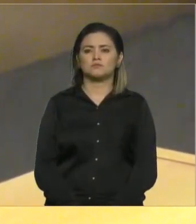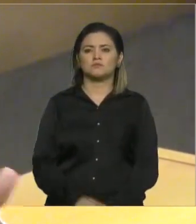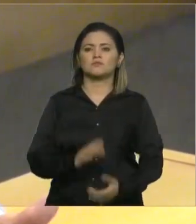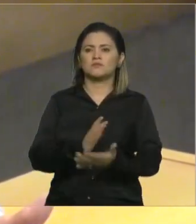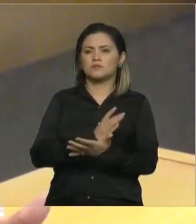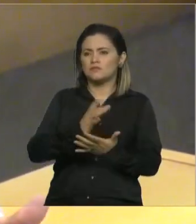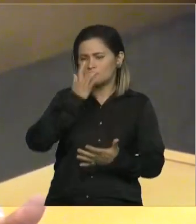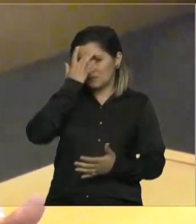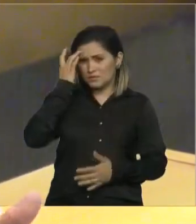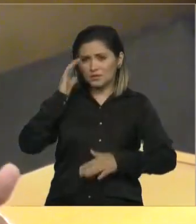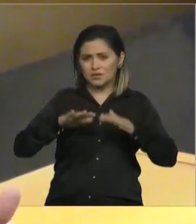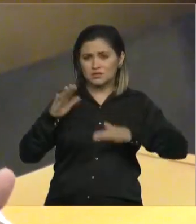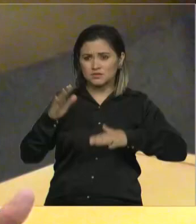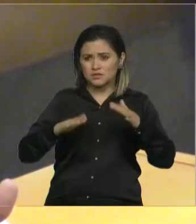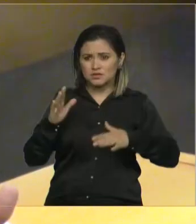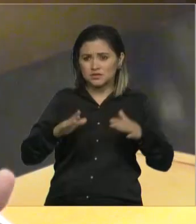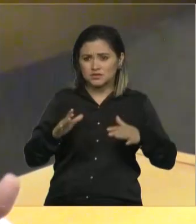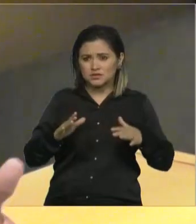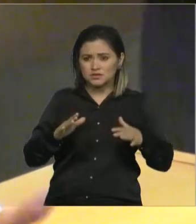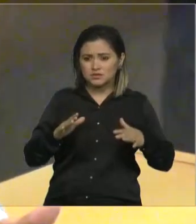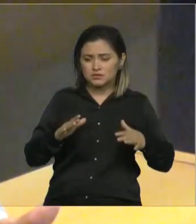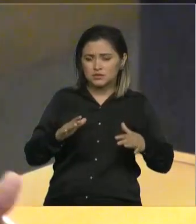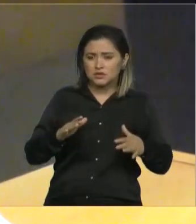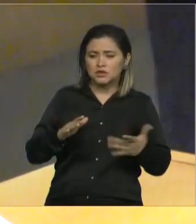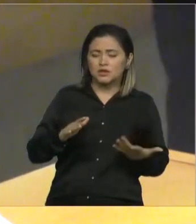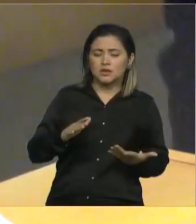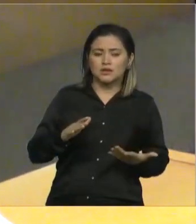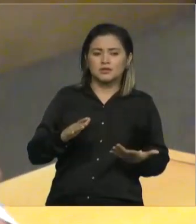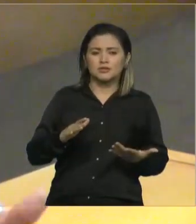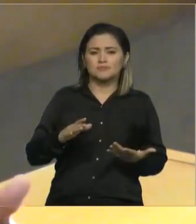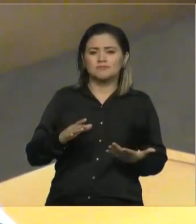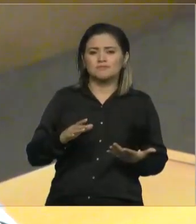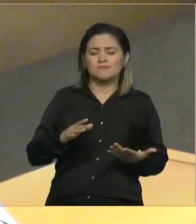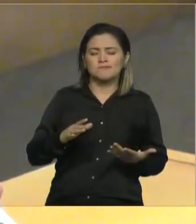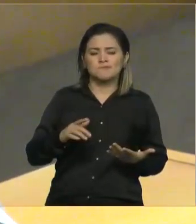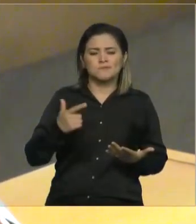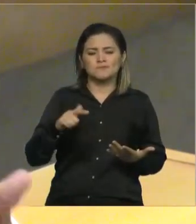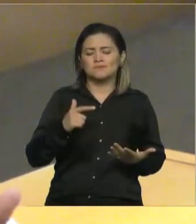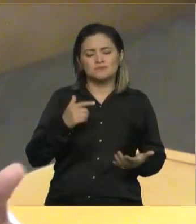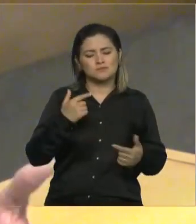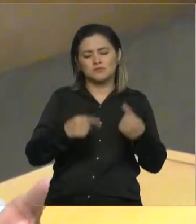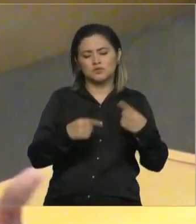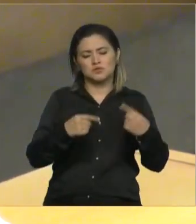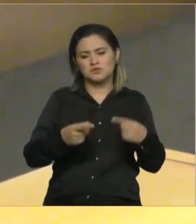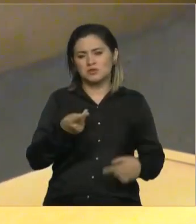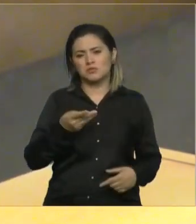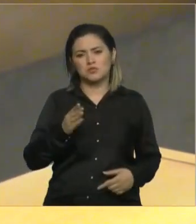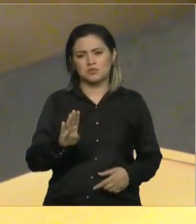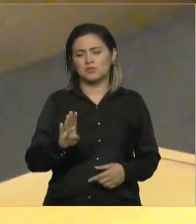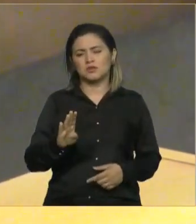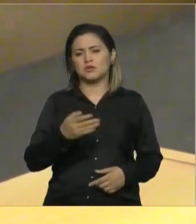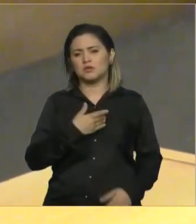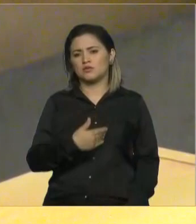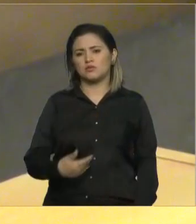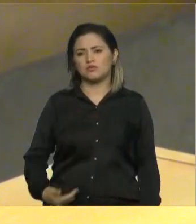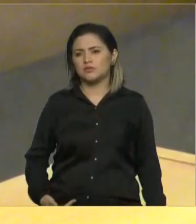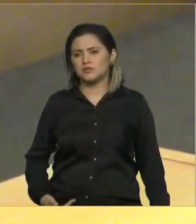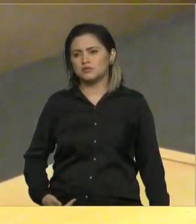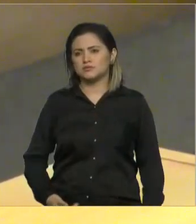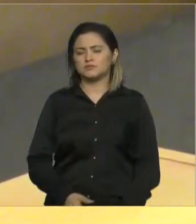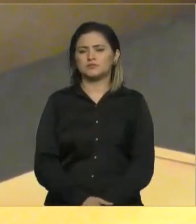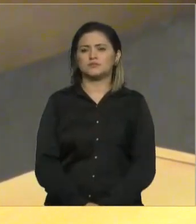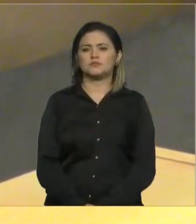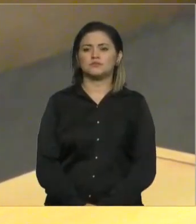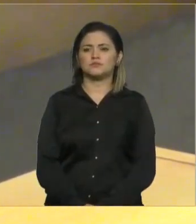também invisíveis das políticas públicas do Estado. Eu falo Estado, Prefeitura, Estado e Governo Federal.